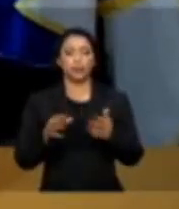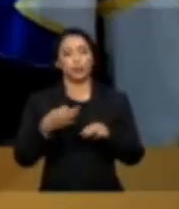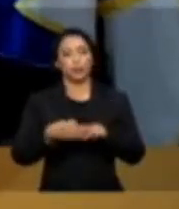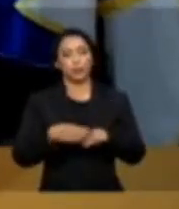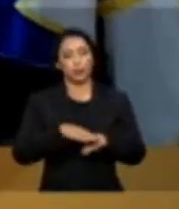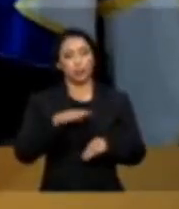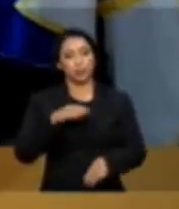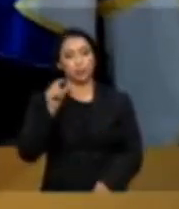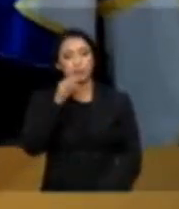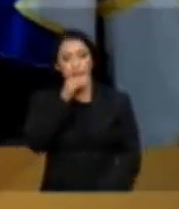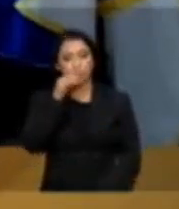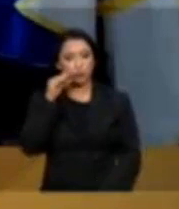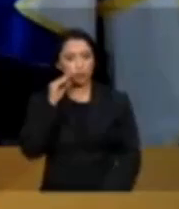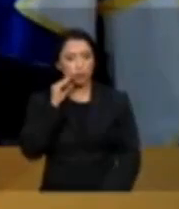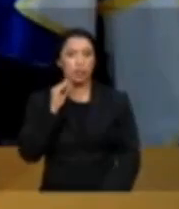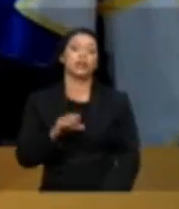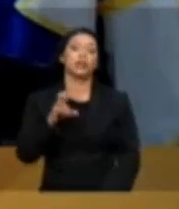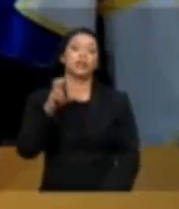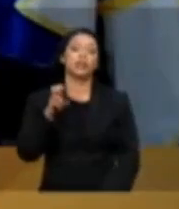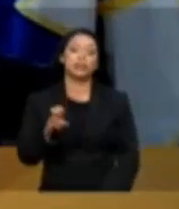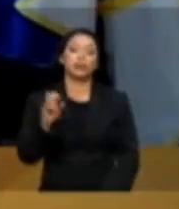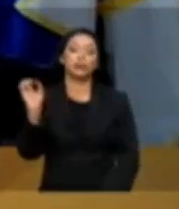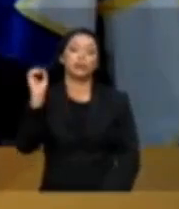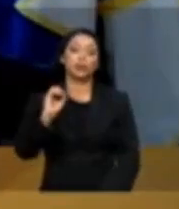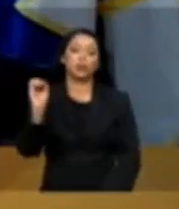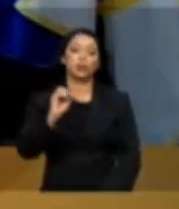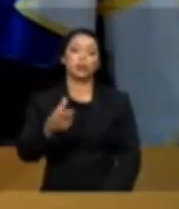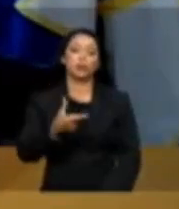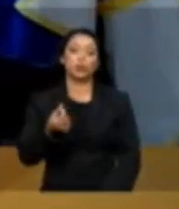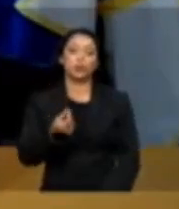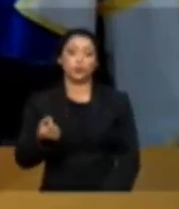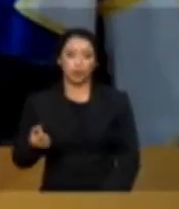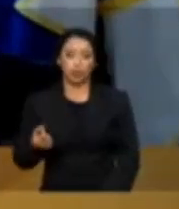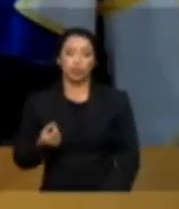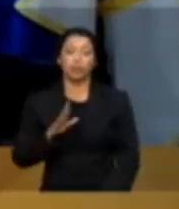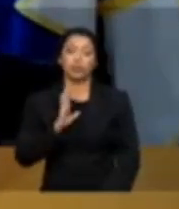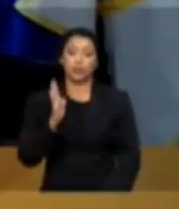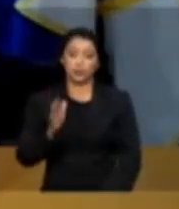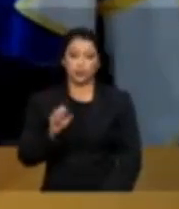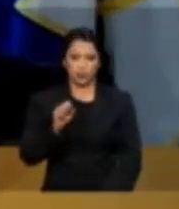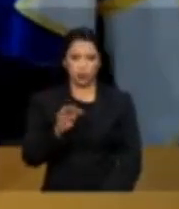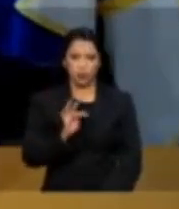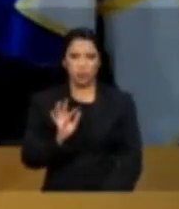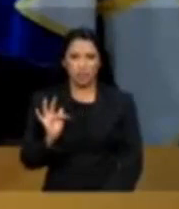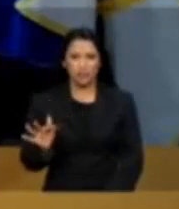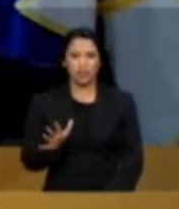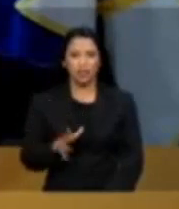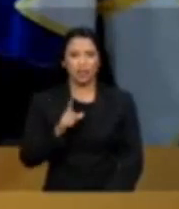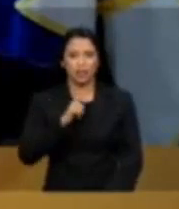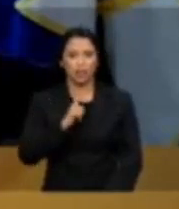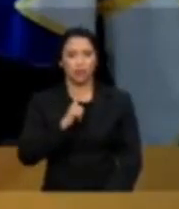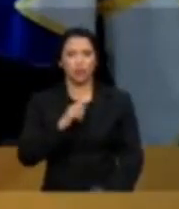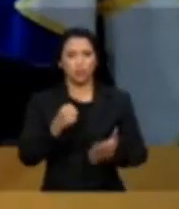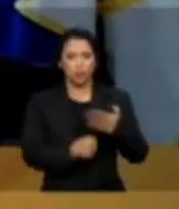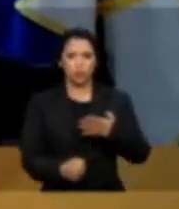Mello, julgado em 5 de outubro de 2020. O Supremo Tribunal Federal chegou a editar uma